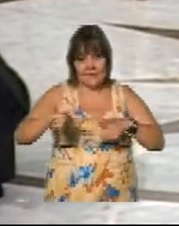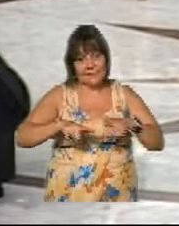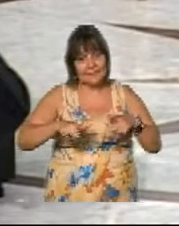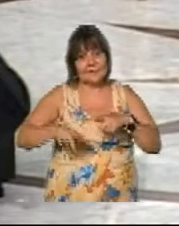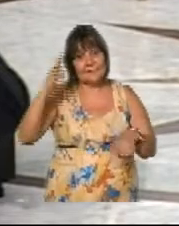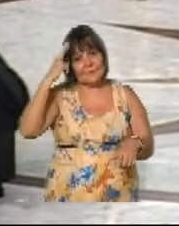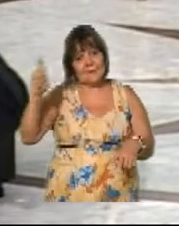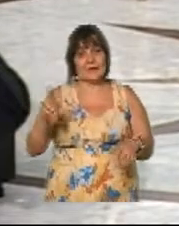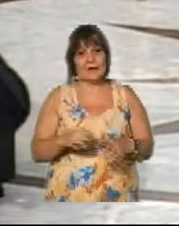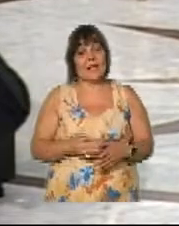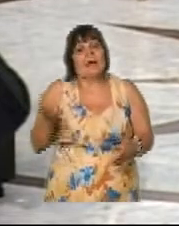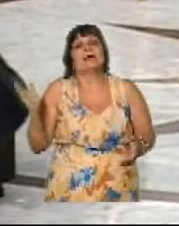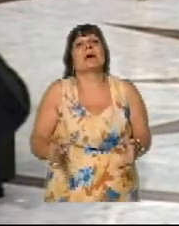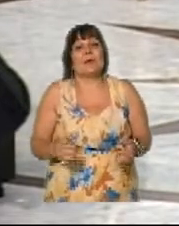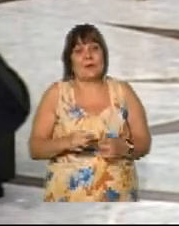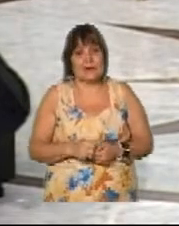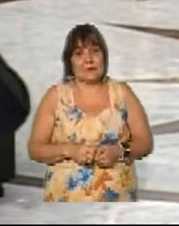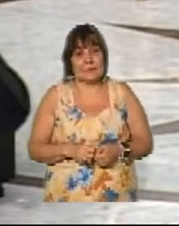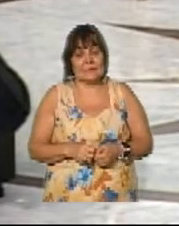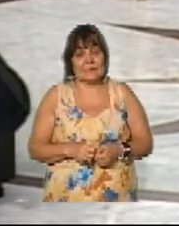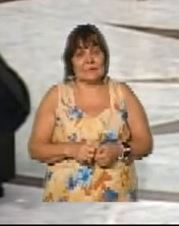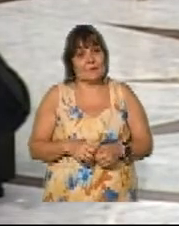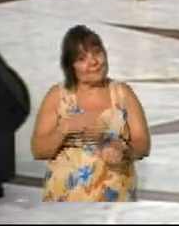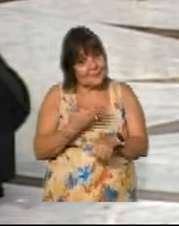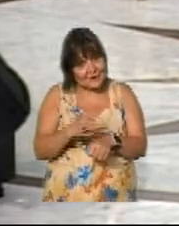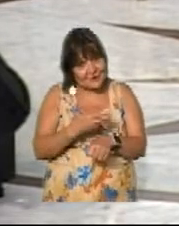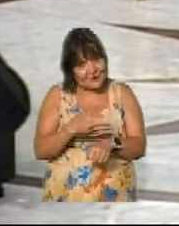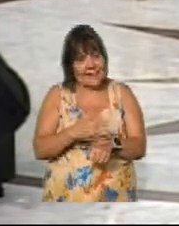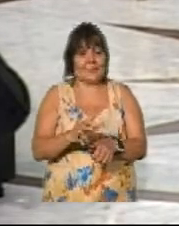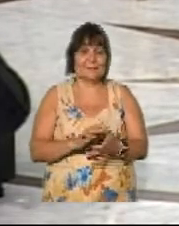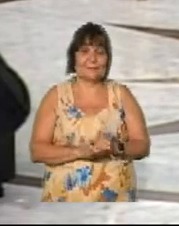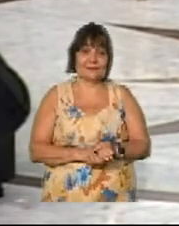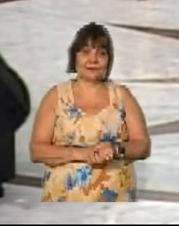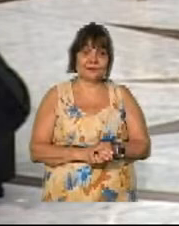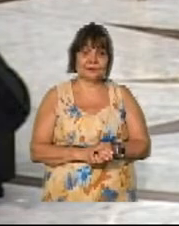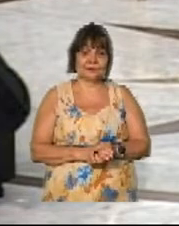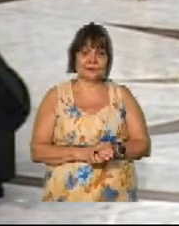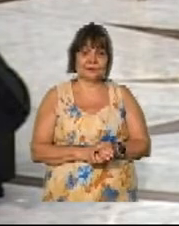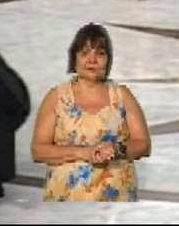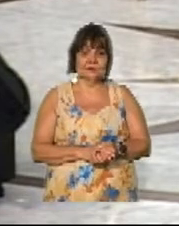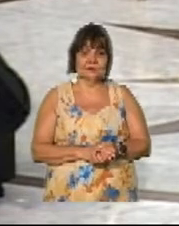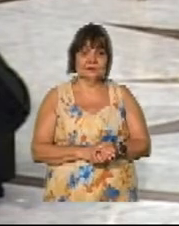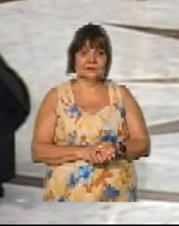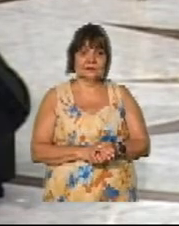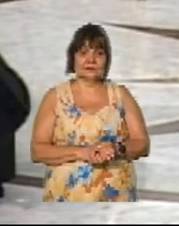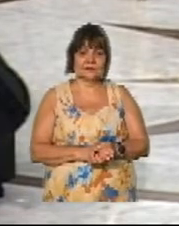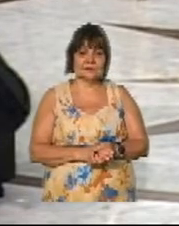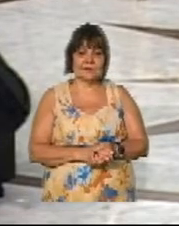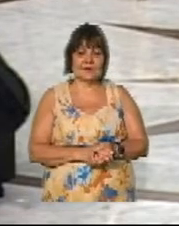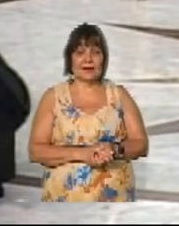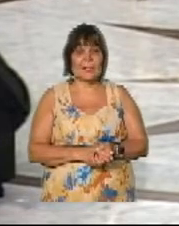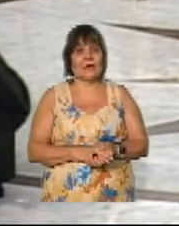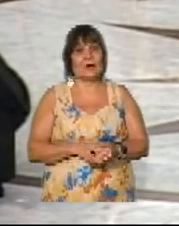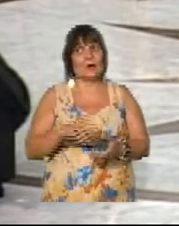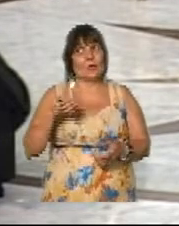imediatamente, você tem que reproduzi-lo. Mas nós não fomos chamados para reproduzir, para acusar